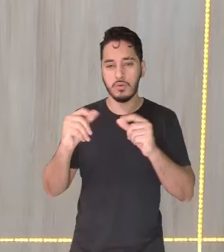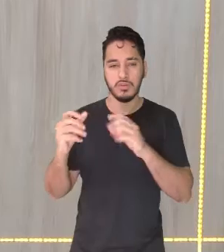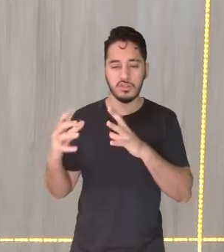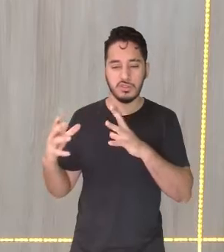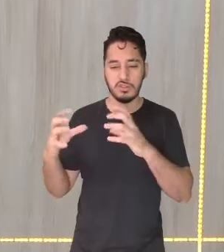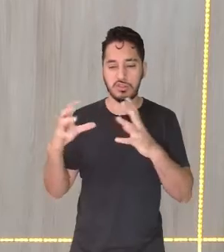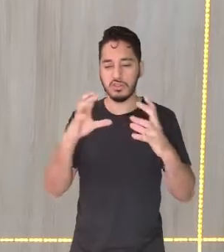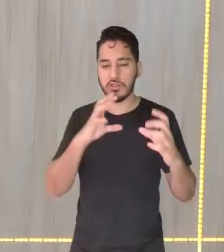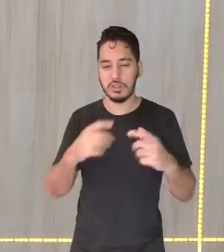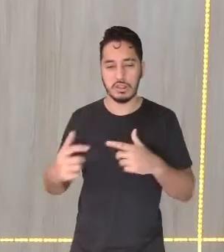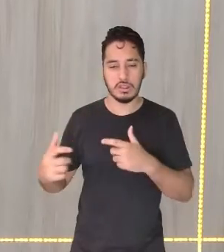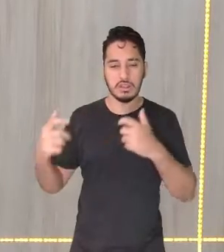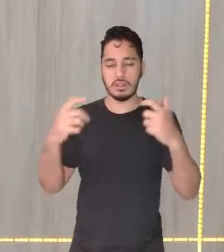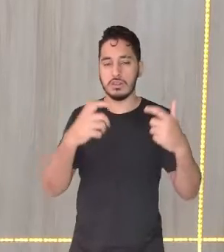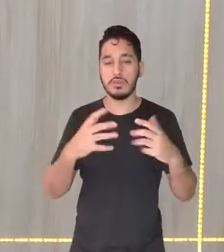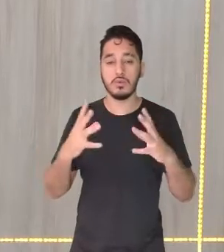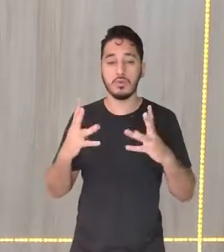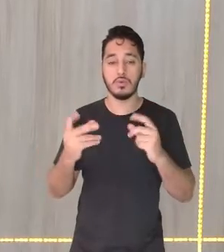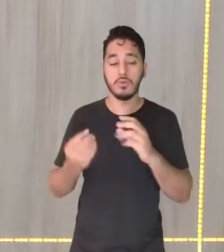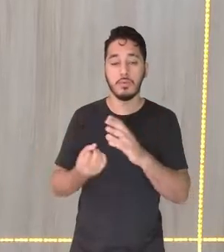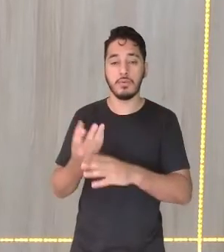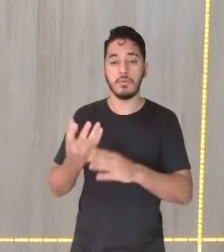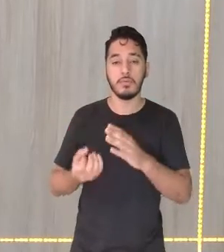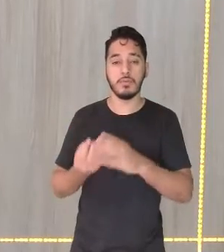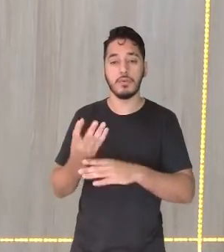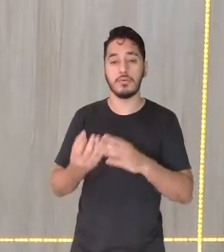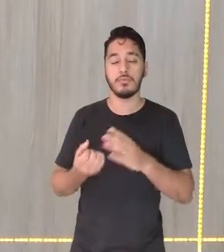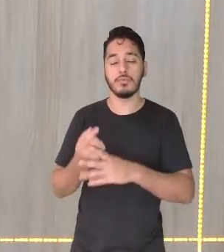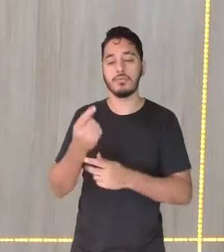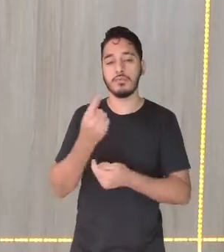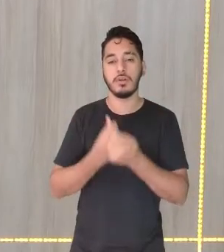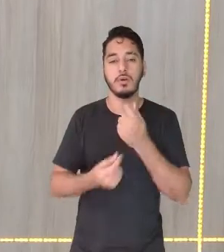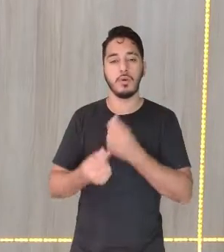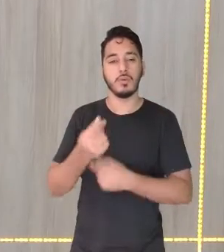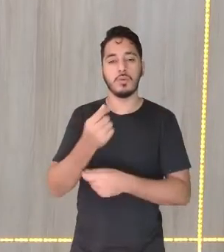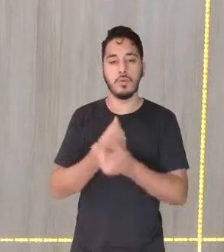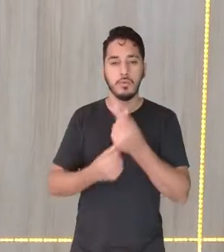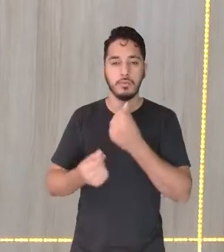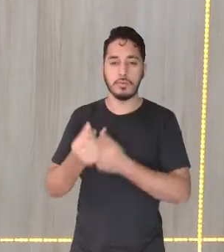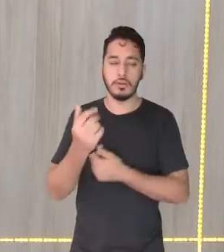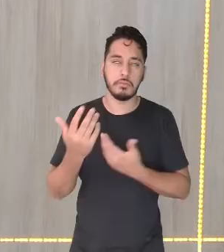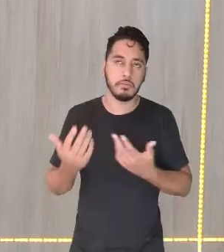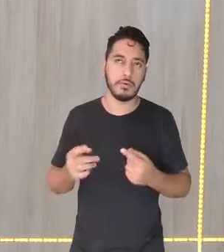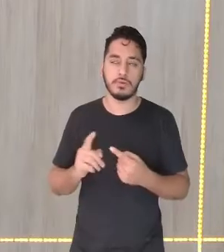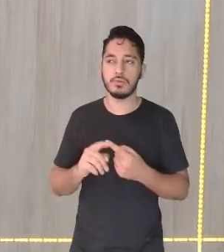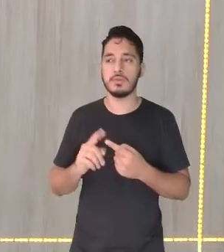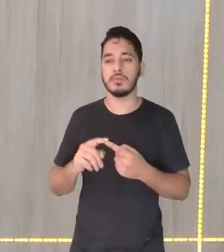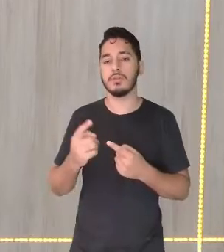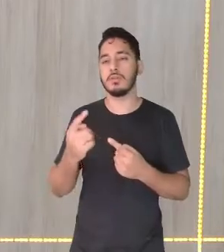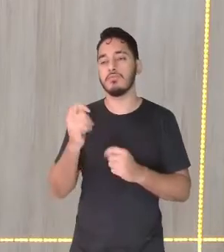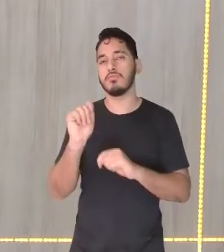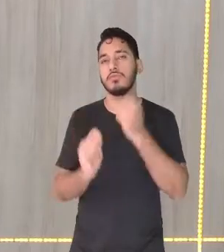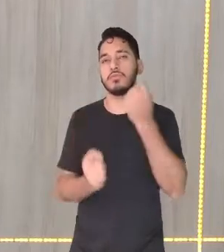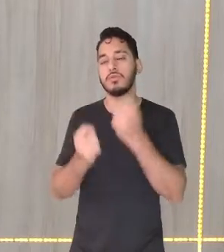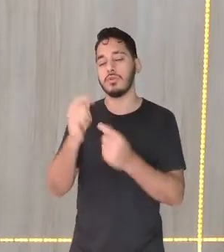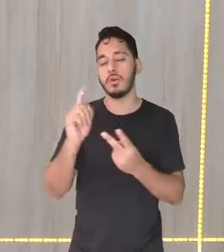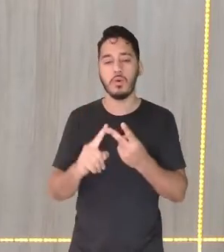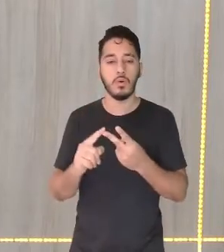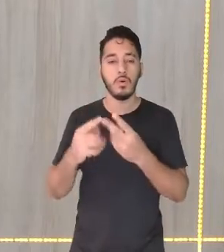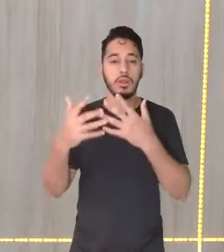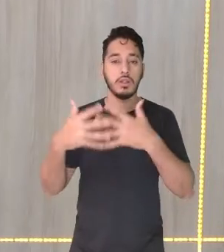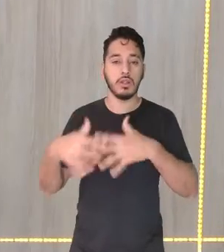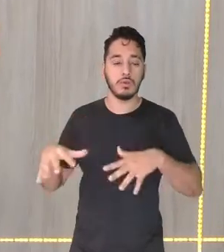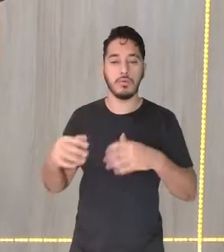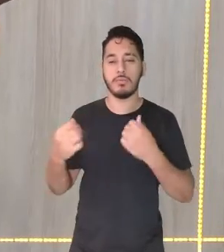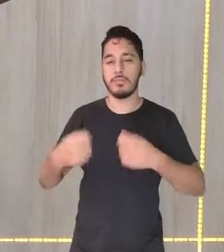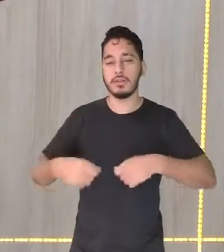né, toda a produção, né, econômica, que seja industrial ou seja natural,